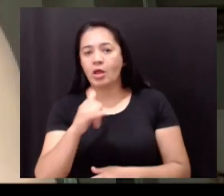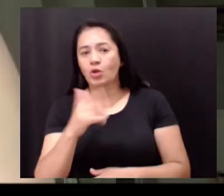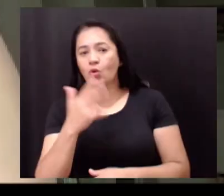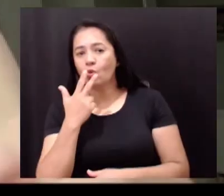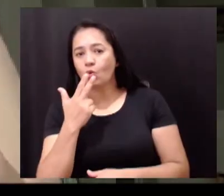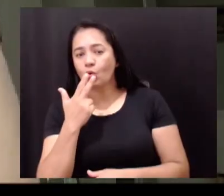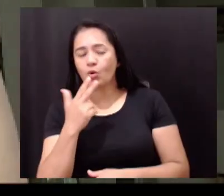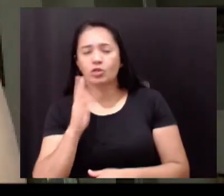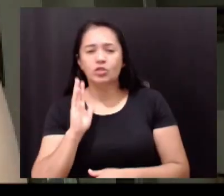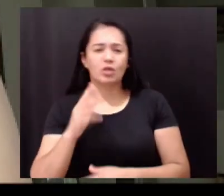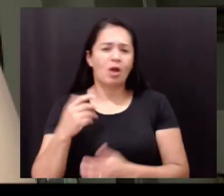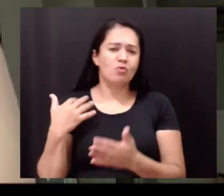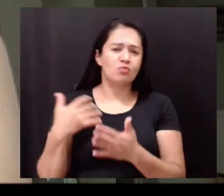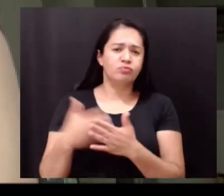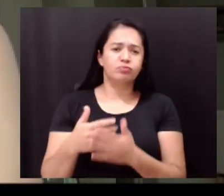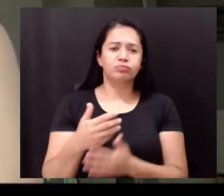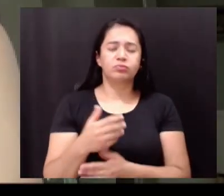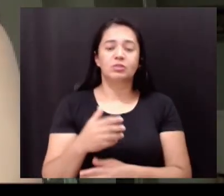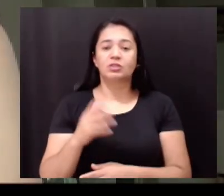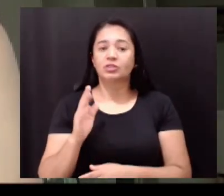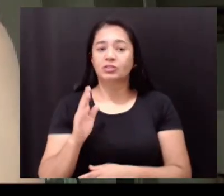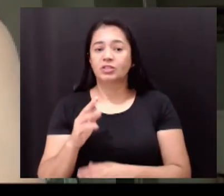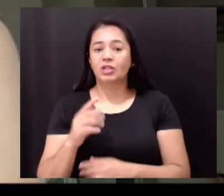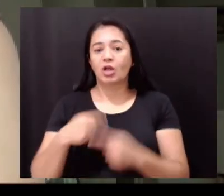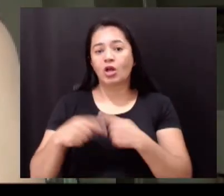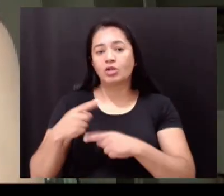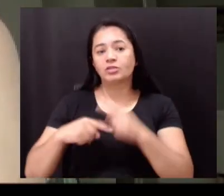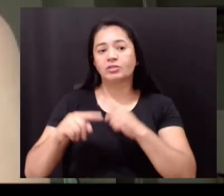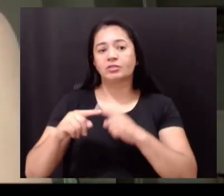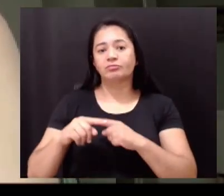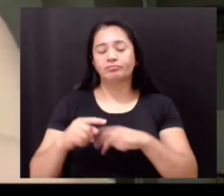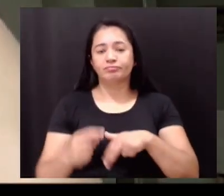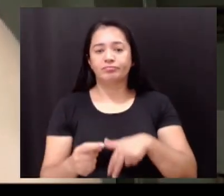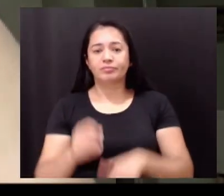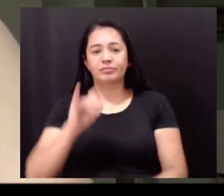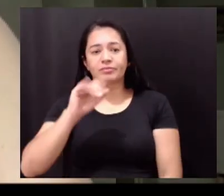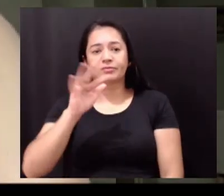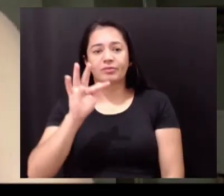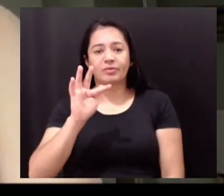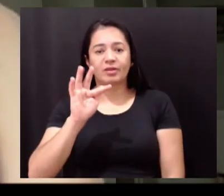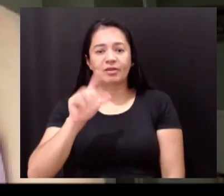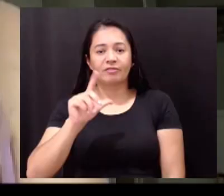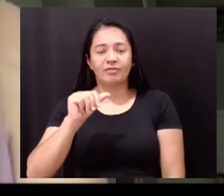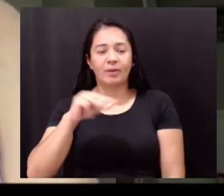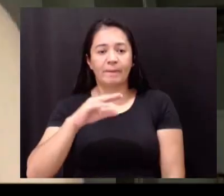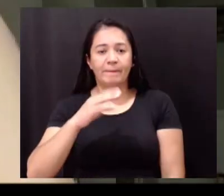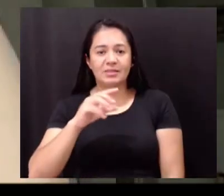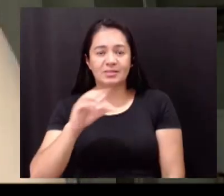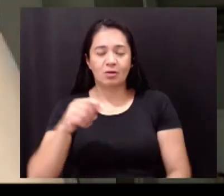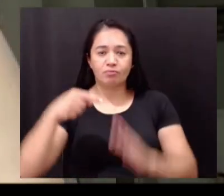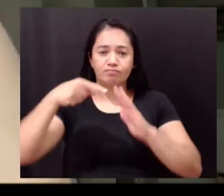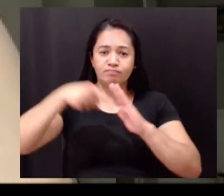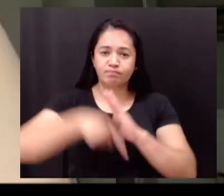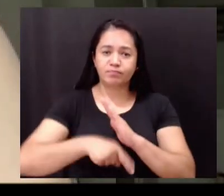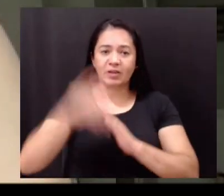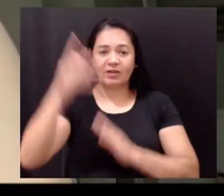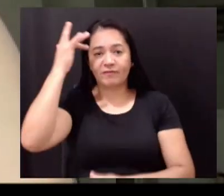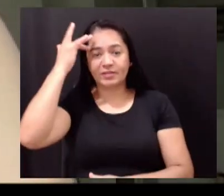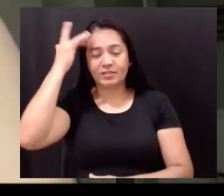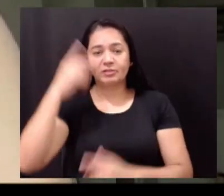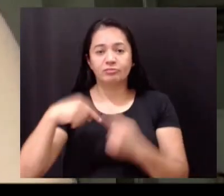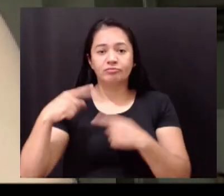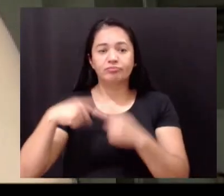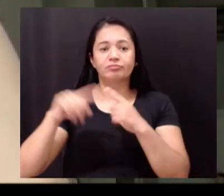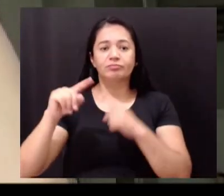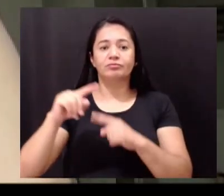essas pacientes acabam desenvolvendo uma inflamação crônica e que facilita o desenvolvimento de doenças